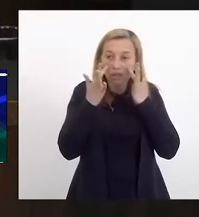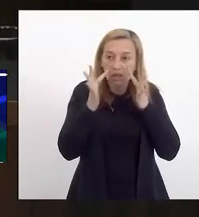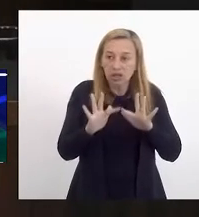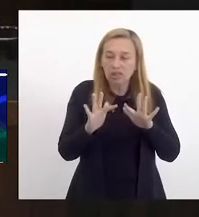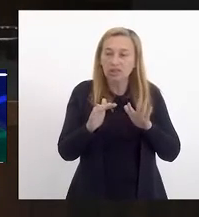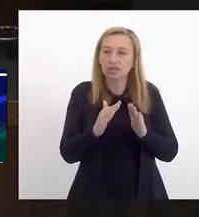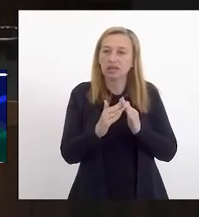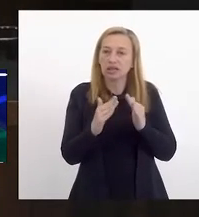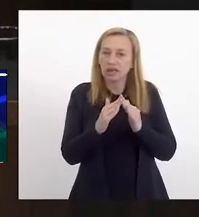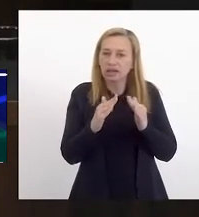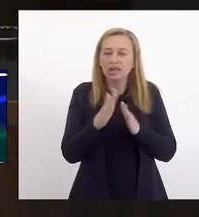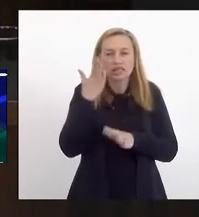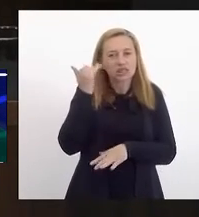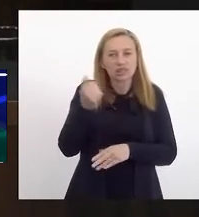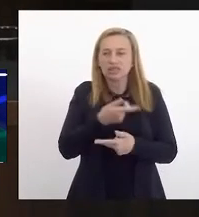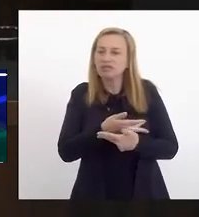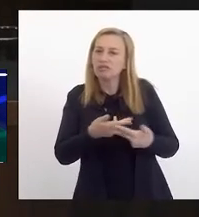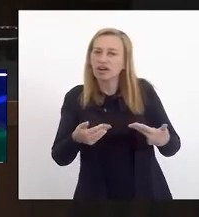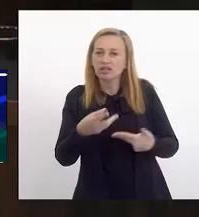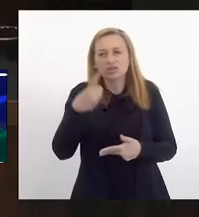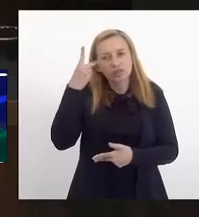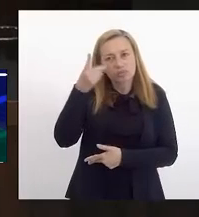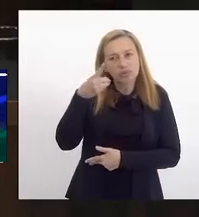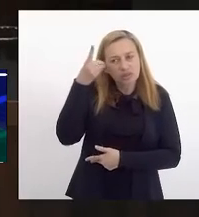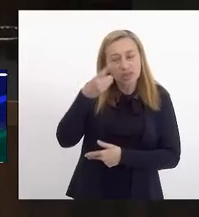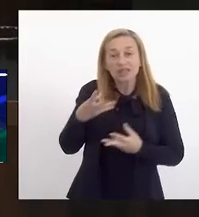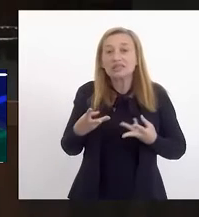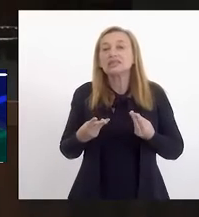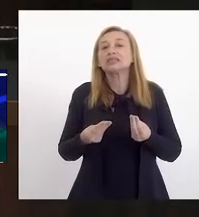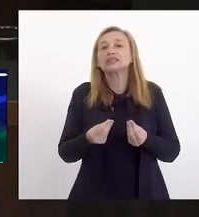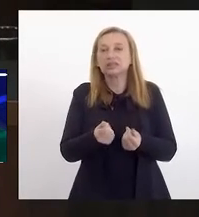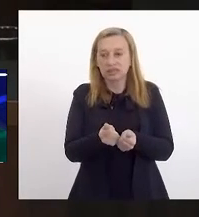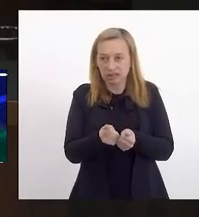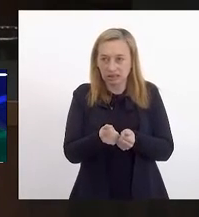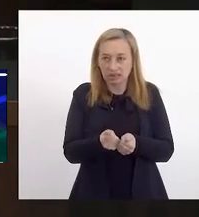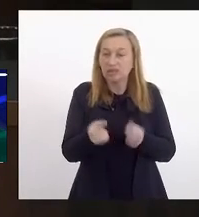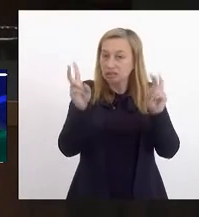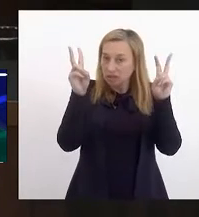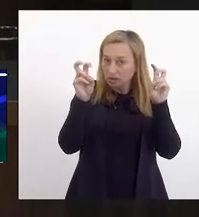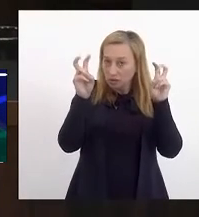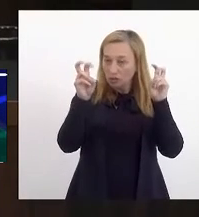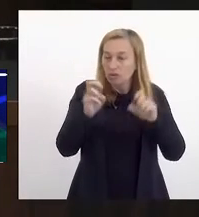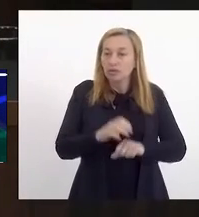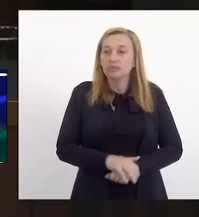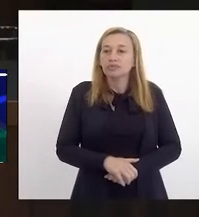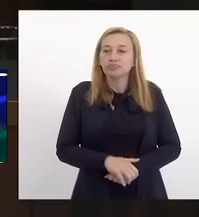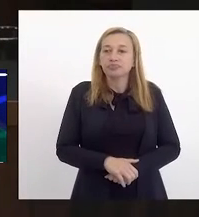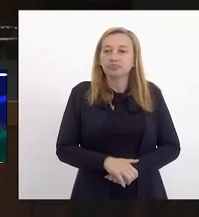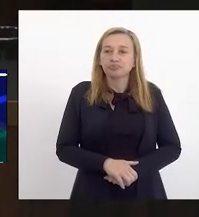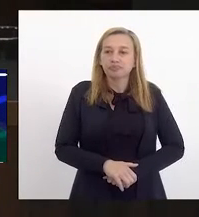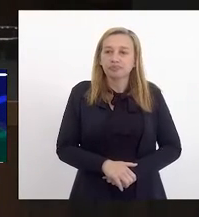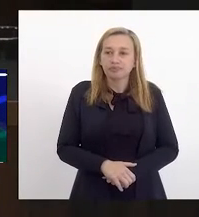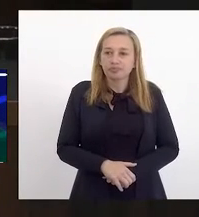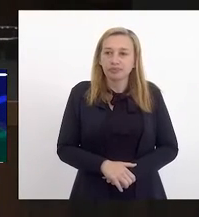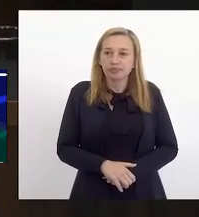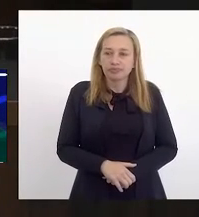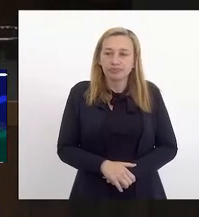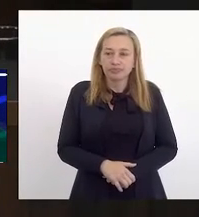isso à casa, e sei que tem muitos deputados sensíveis a essa questão. A gente acaba